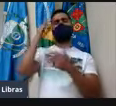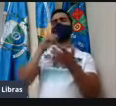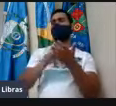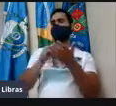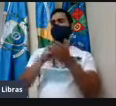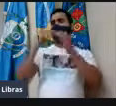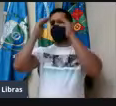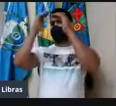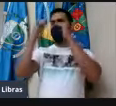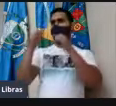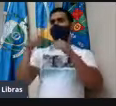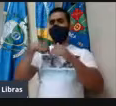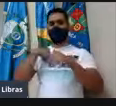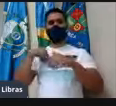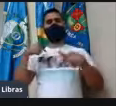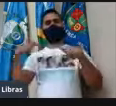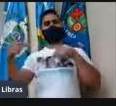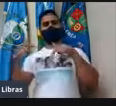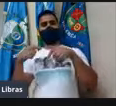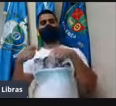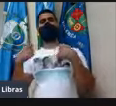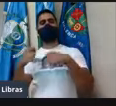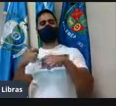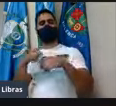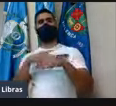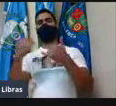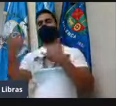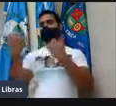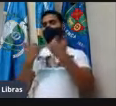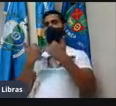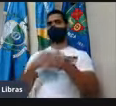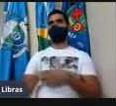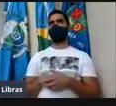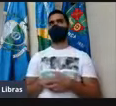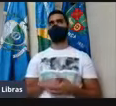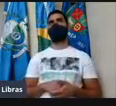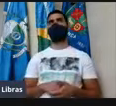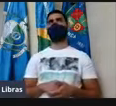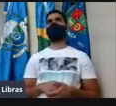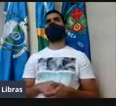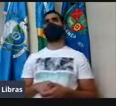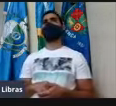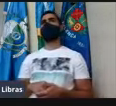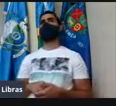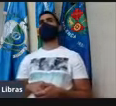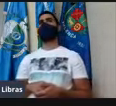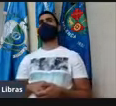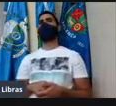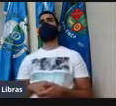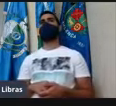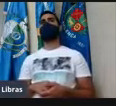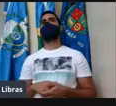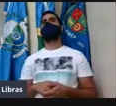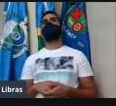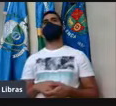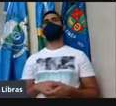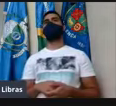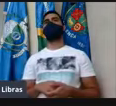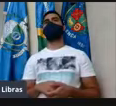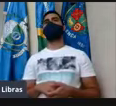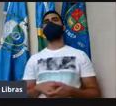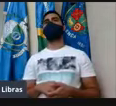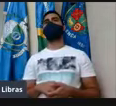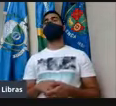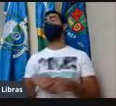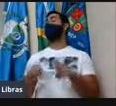com a gente aqui que está trabalhando e que precisa. Segundo, eu queria informar e dizer